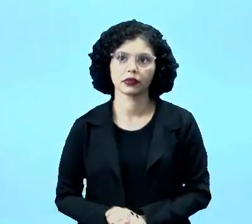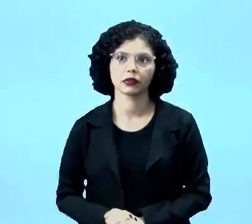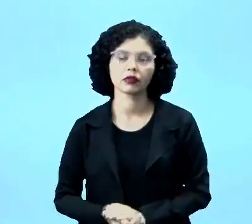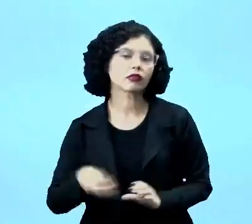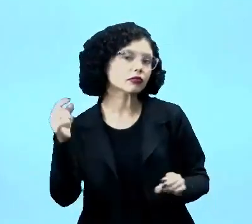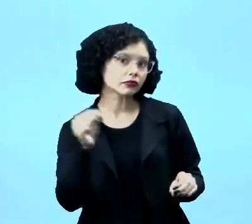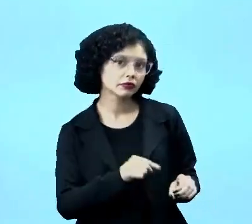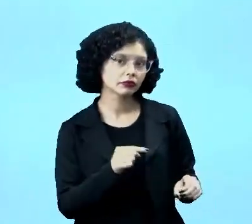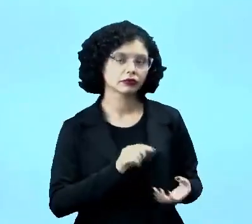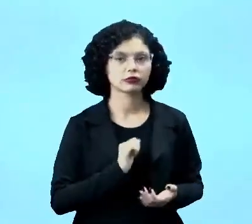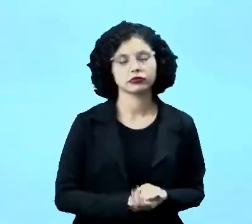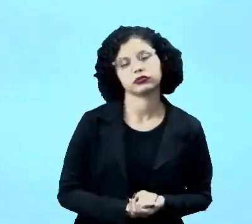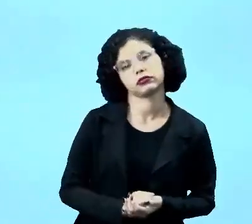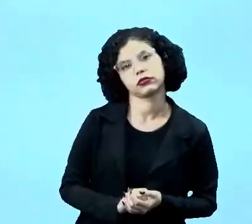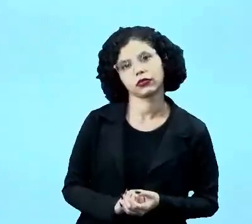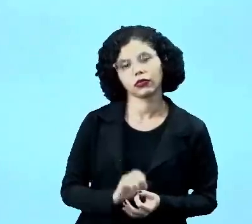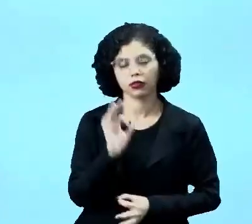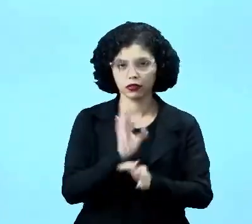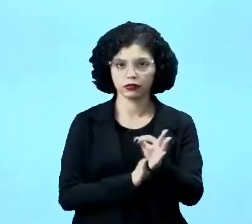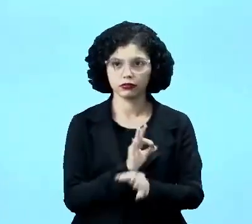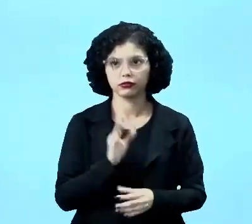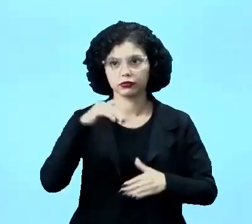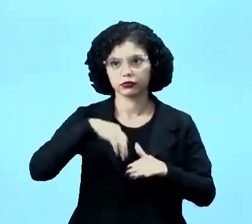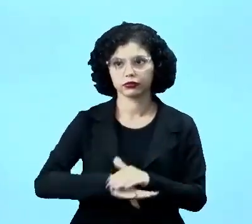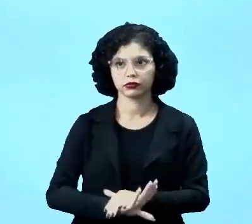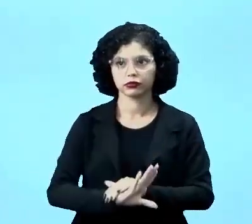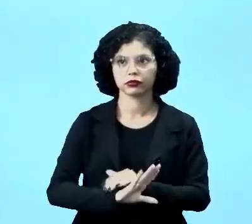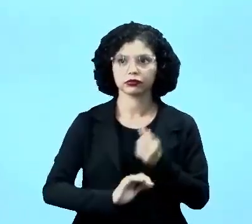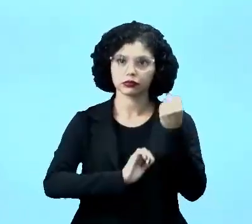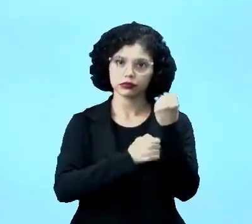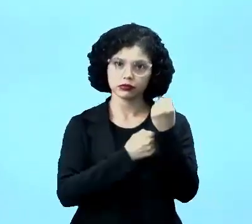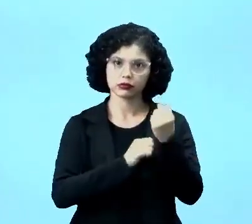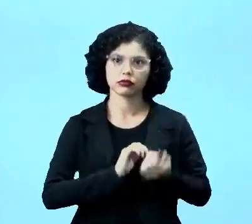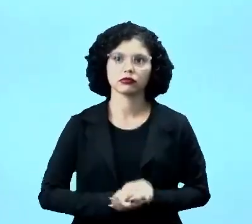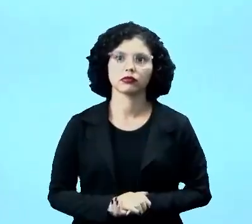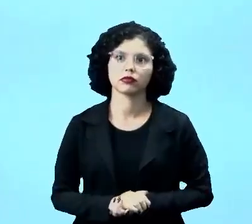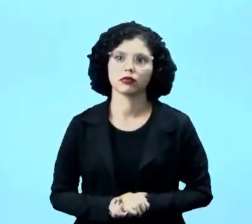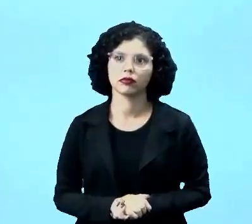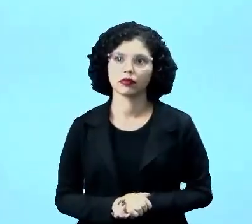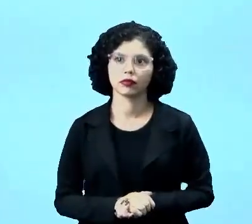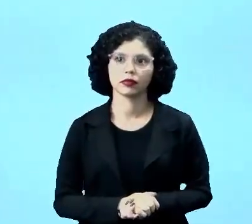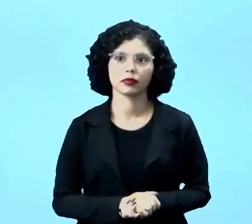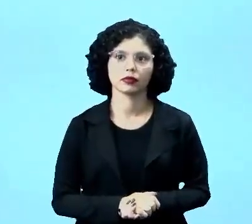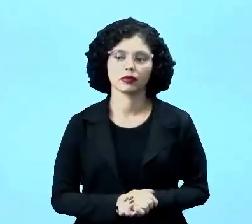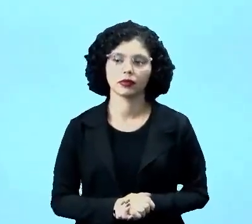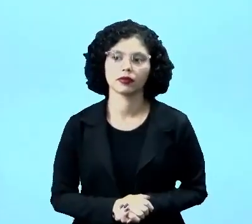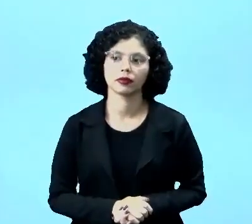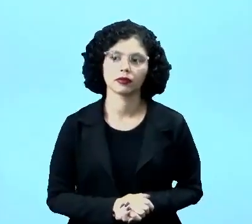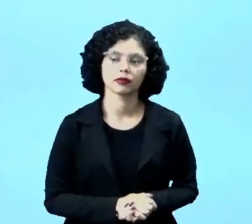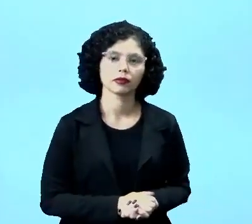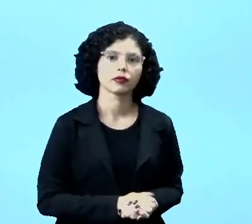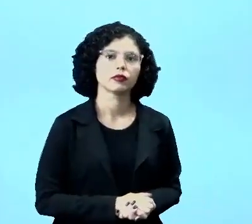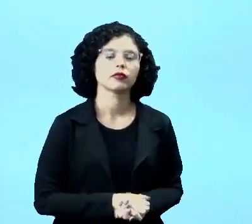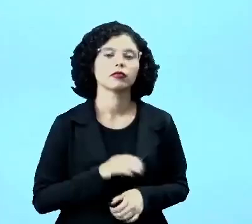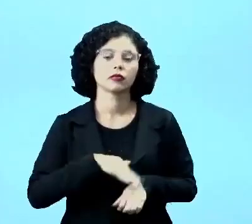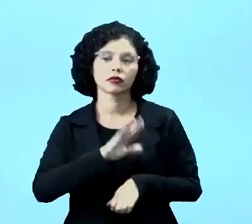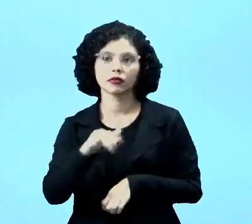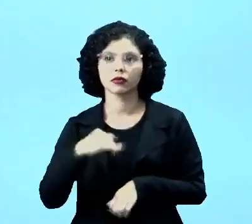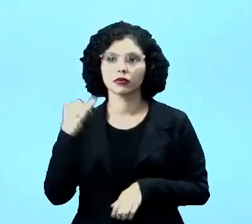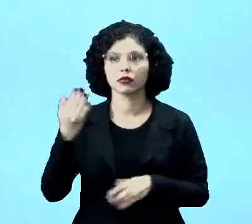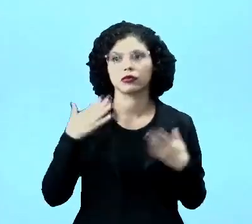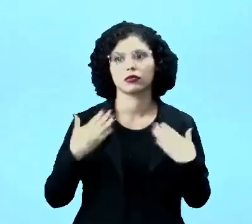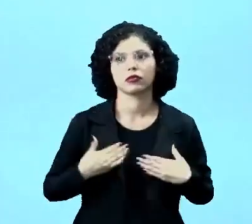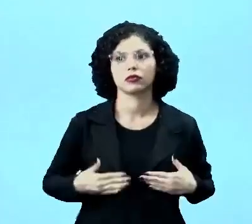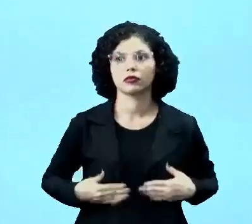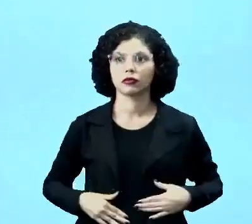esse núcleo ele funciona como se fosse um cofre. No cofre, você vai guardar o que há de mais precioso. E o que tem de mais precioso